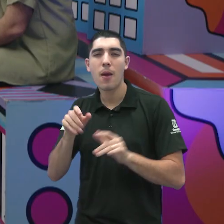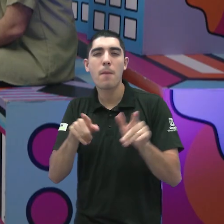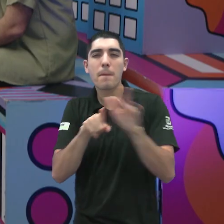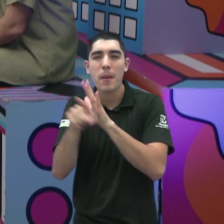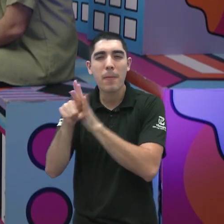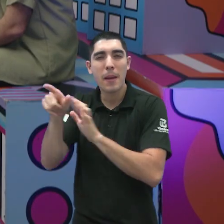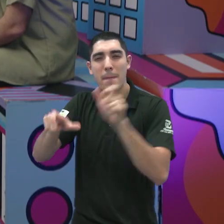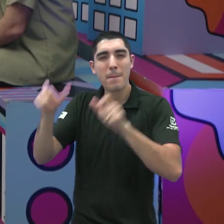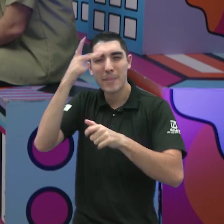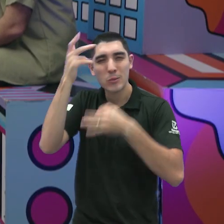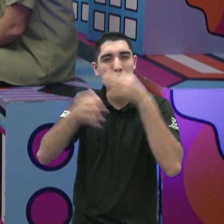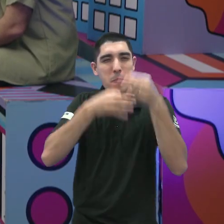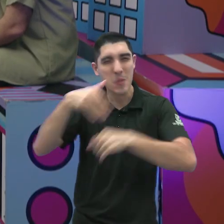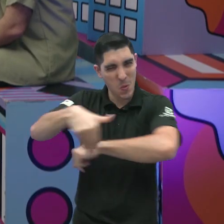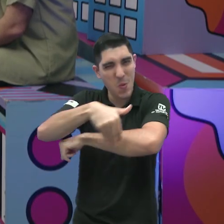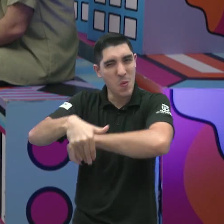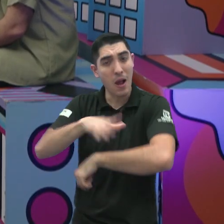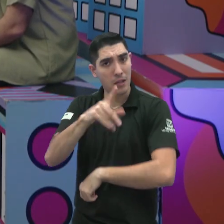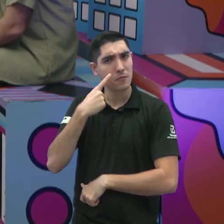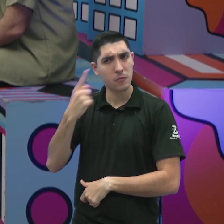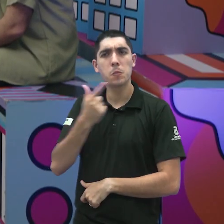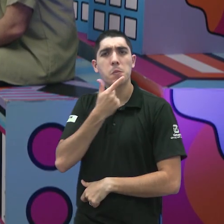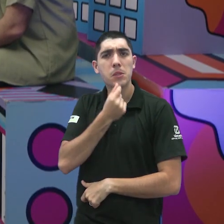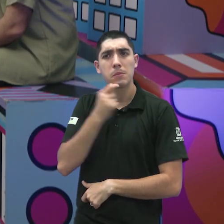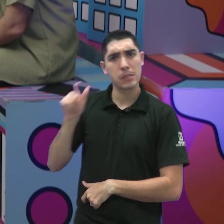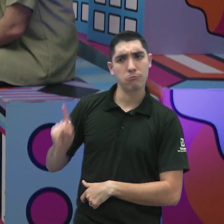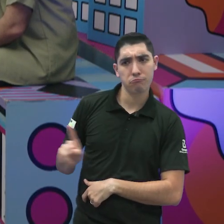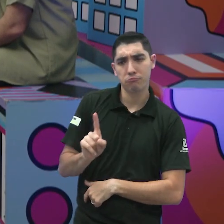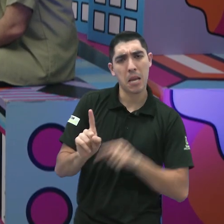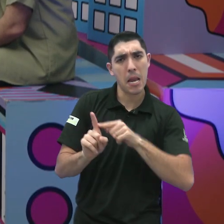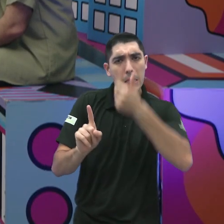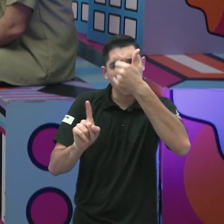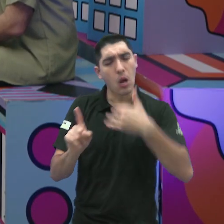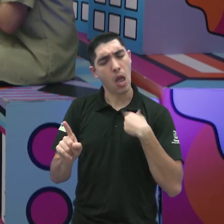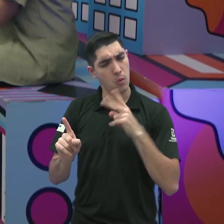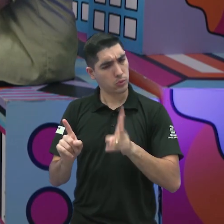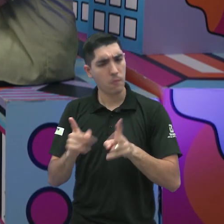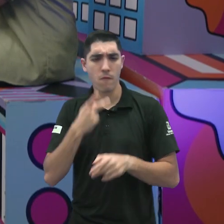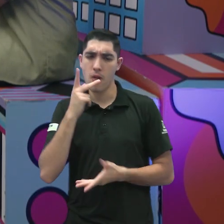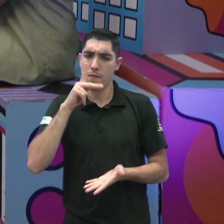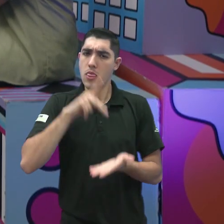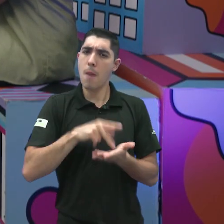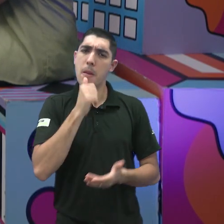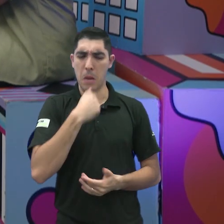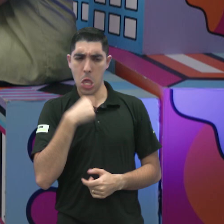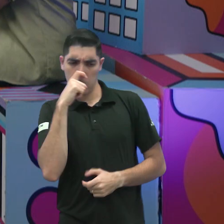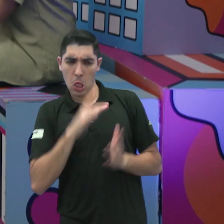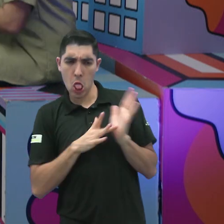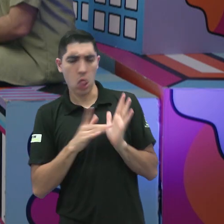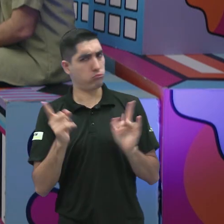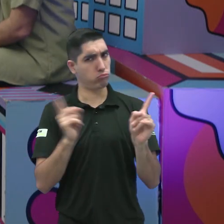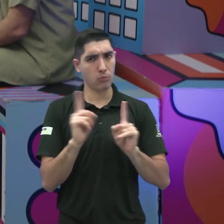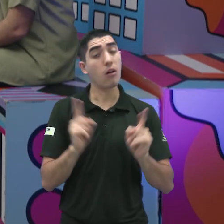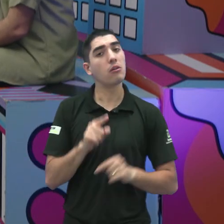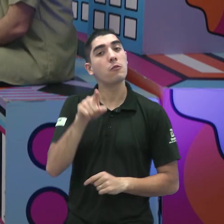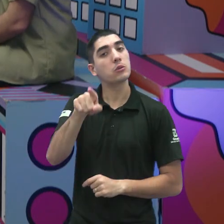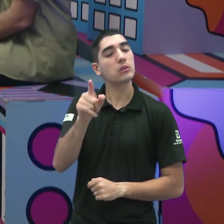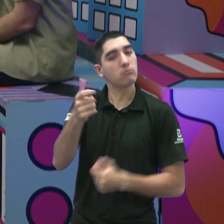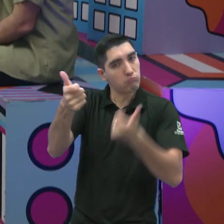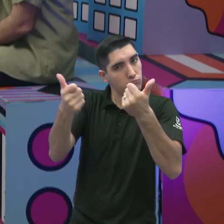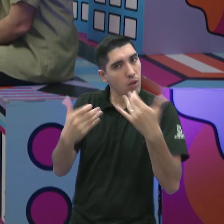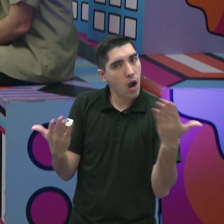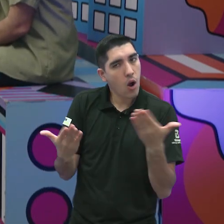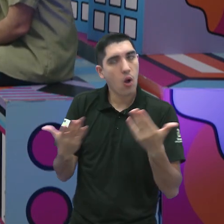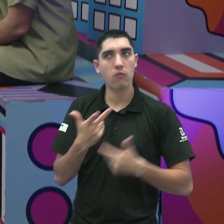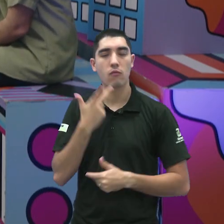anterior, né, um rapaz, né, comentando que sempre fala a verdade, né. Eu queria que você comentasse um pouquinho desse equilíbrio aí